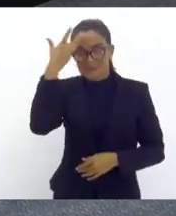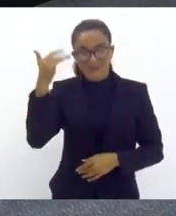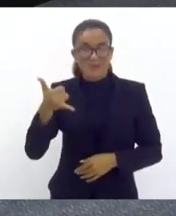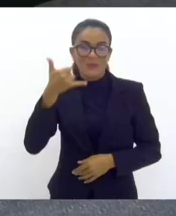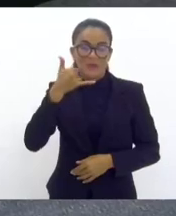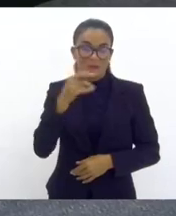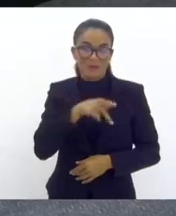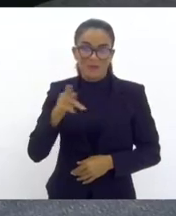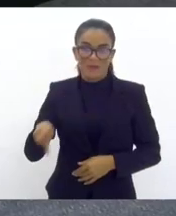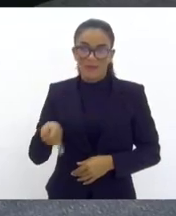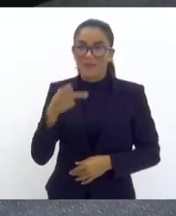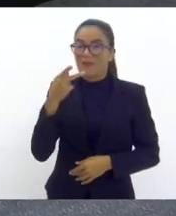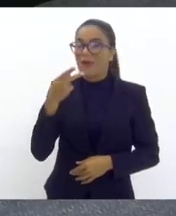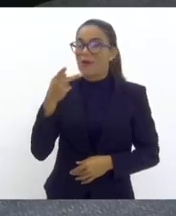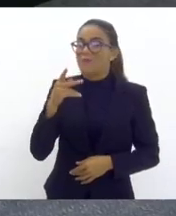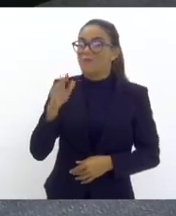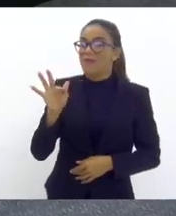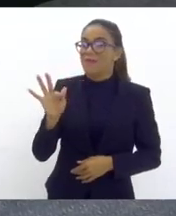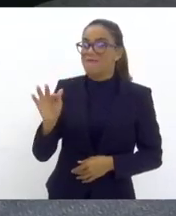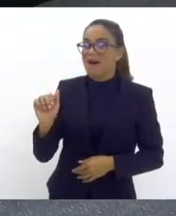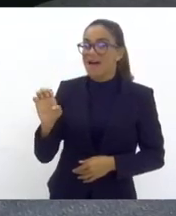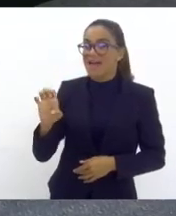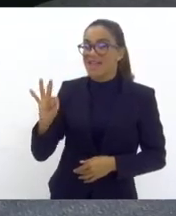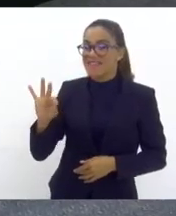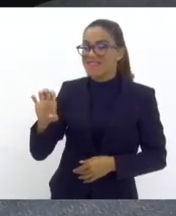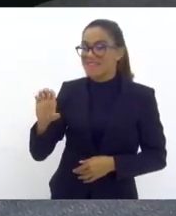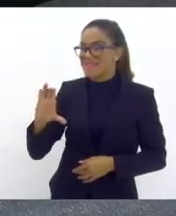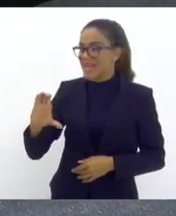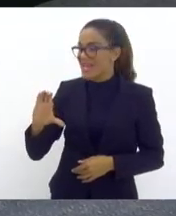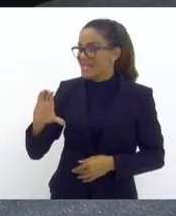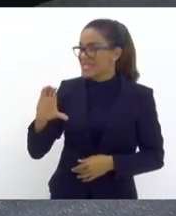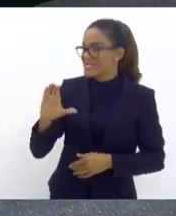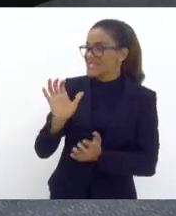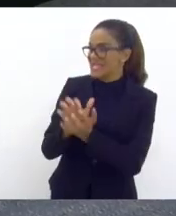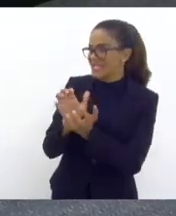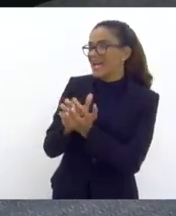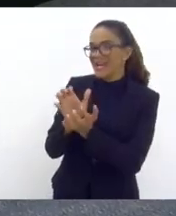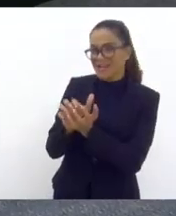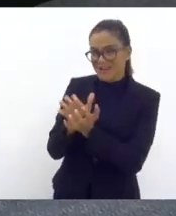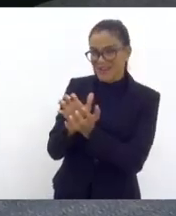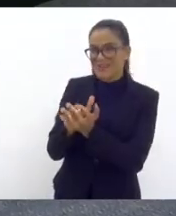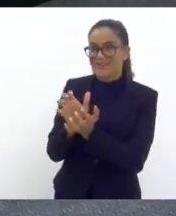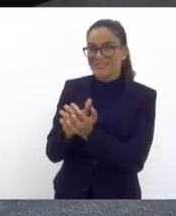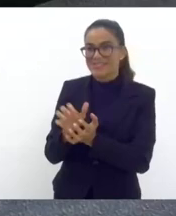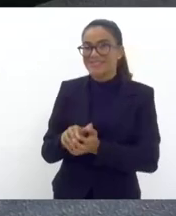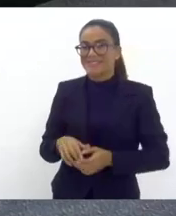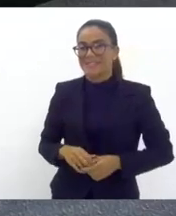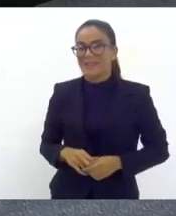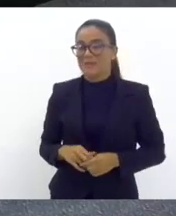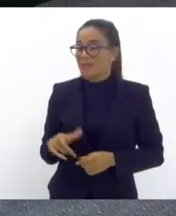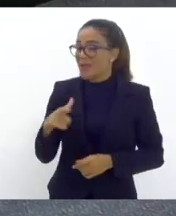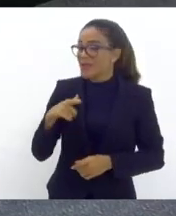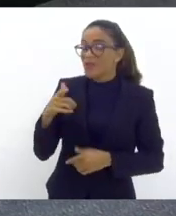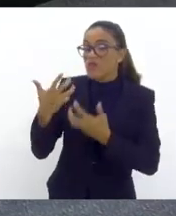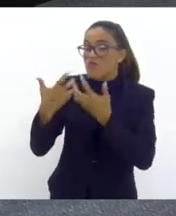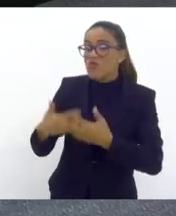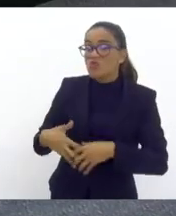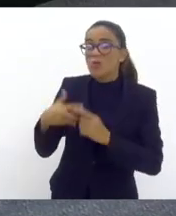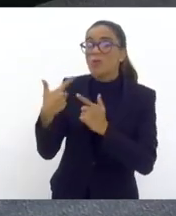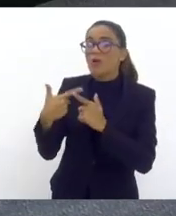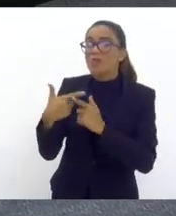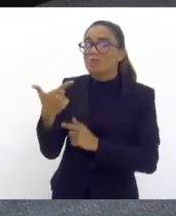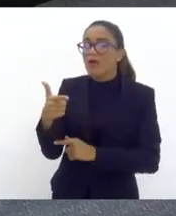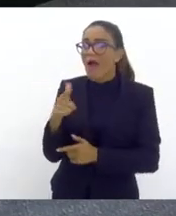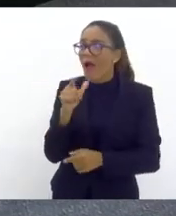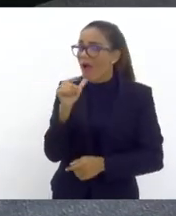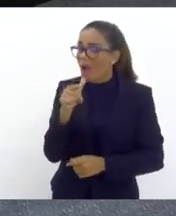professora dizendo que a Faetec de Santa Cruz hoje não ia funcionar porque não tem água ontem não funcionou porque também não tem água então anda